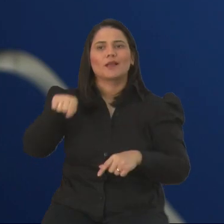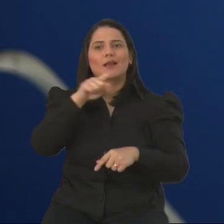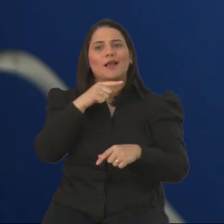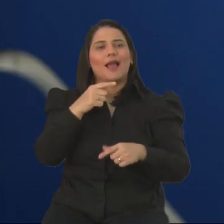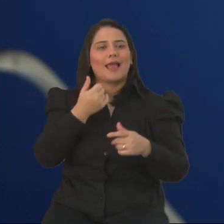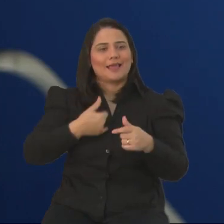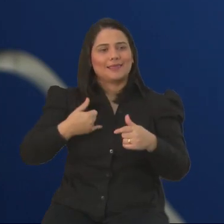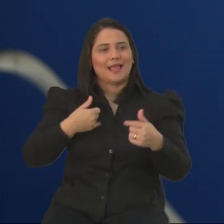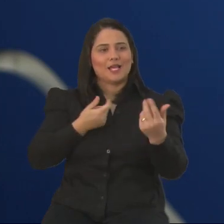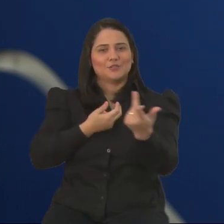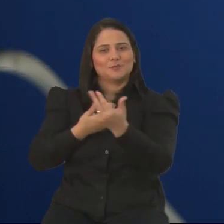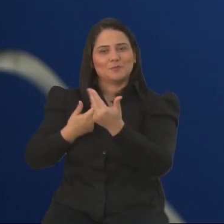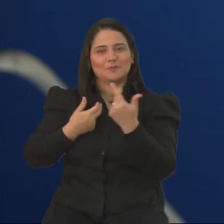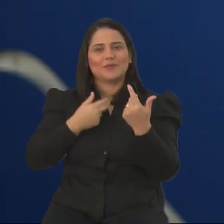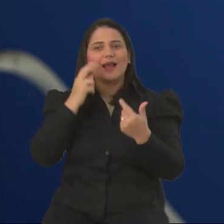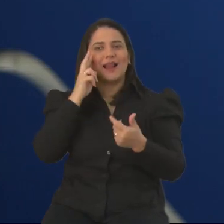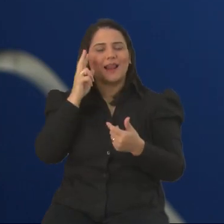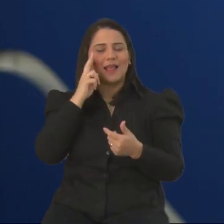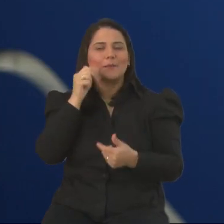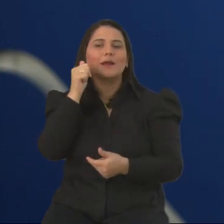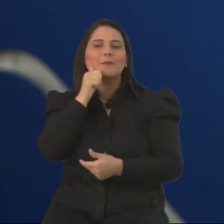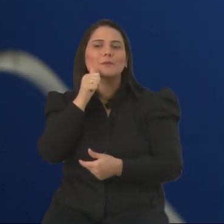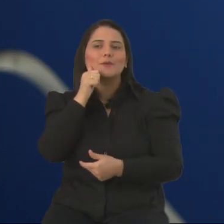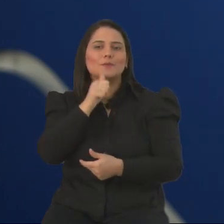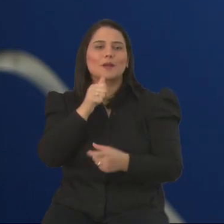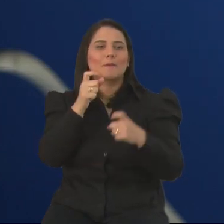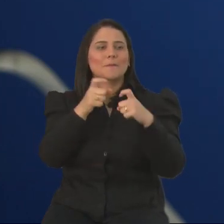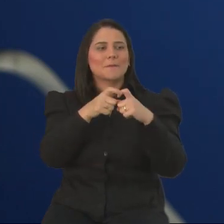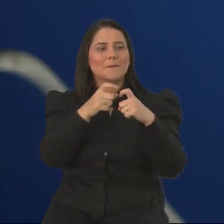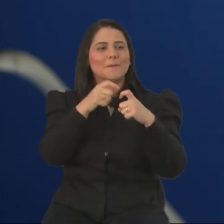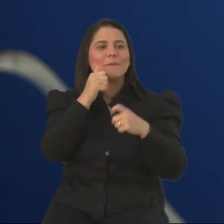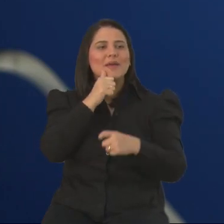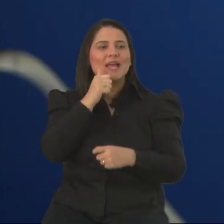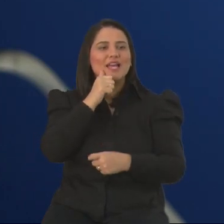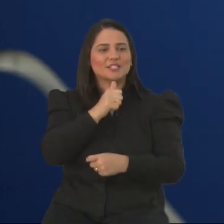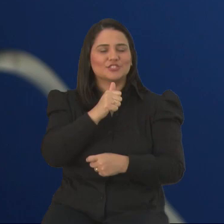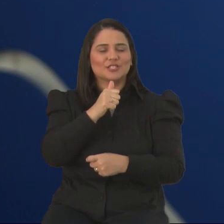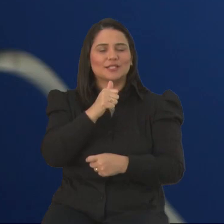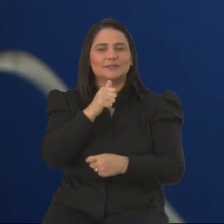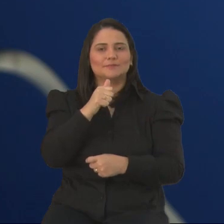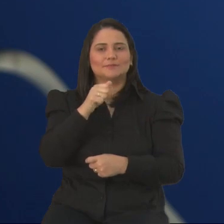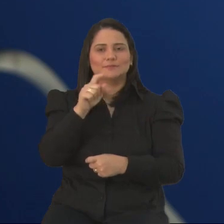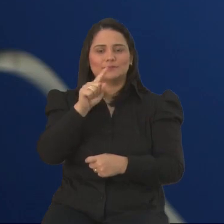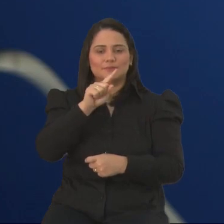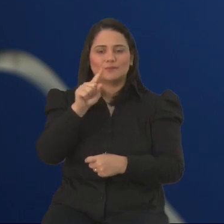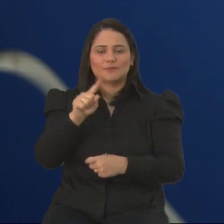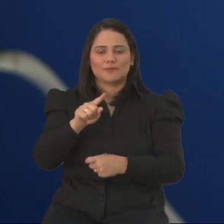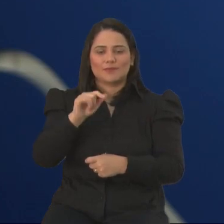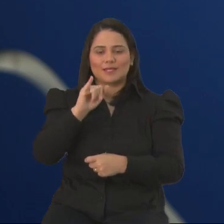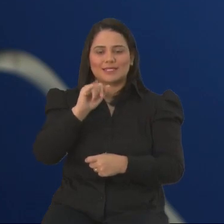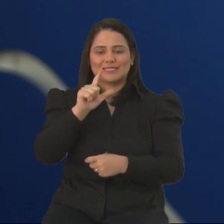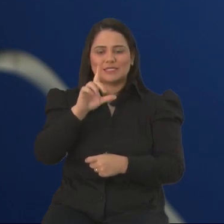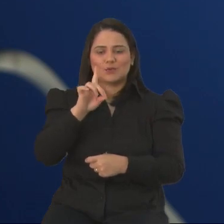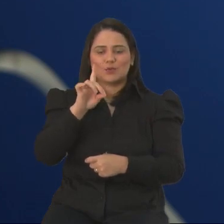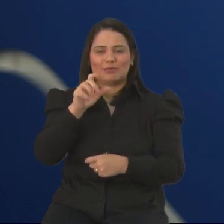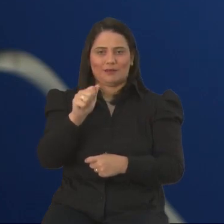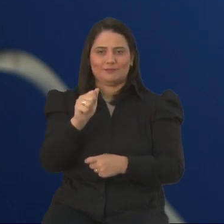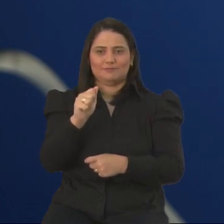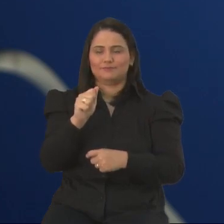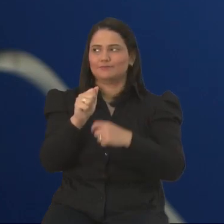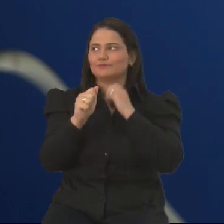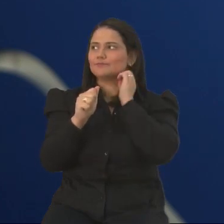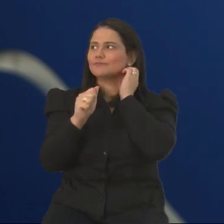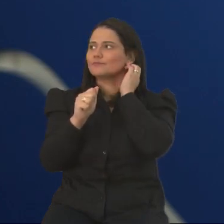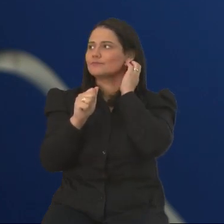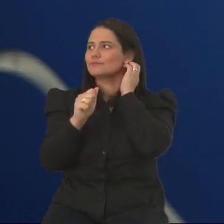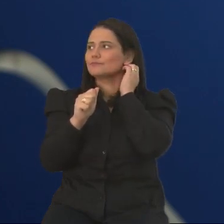geração deve se lembrar da médica, pediatra e sanitarista Zilda Arns.